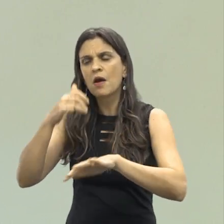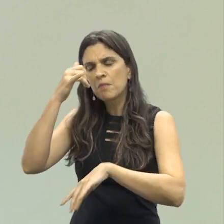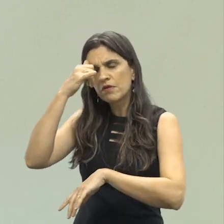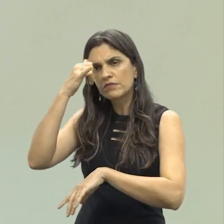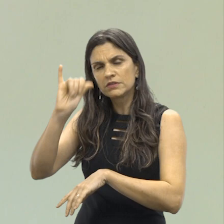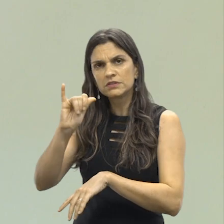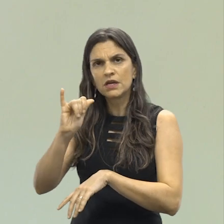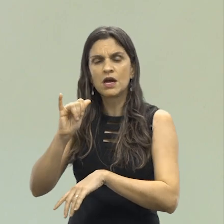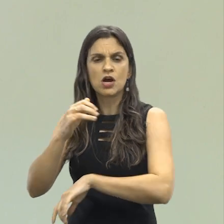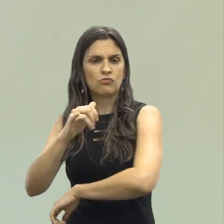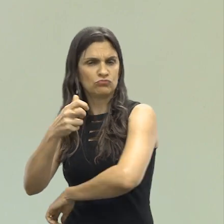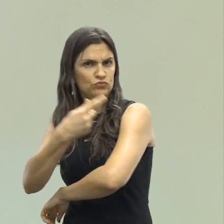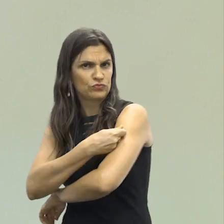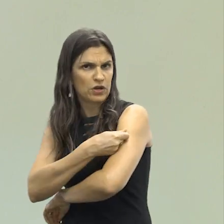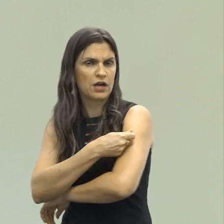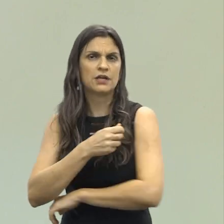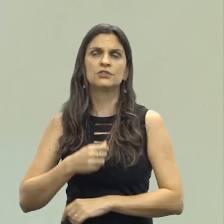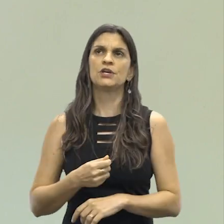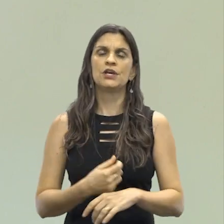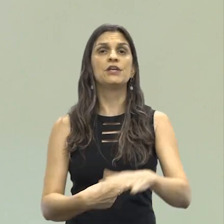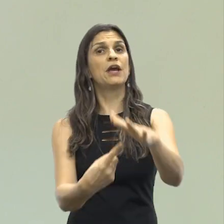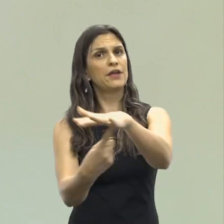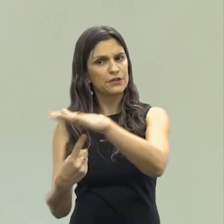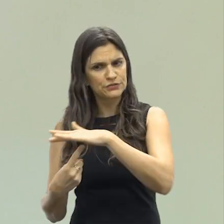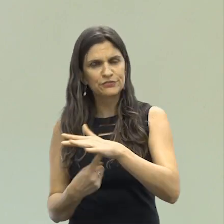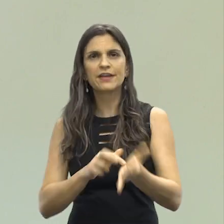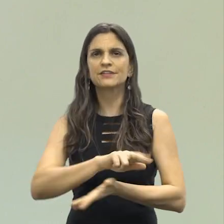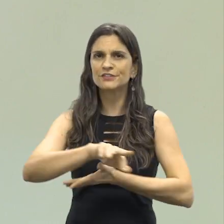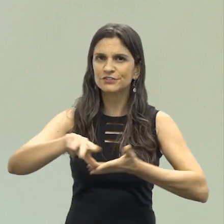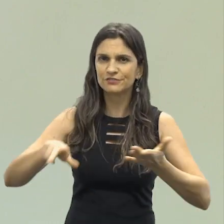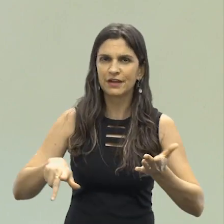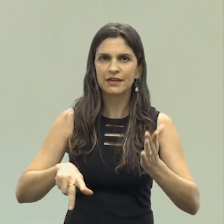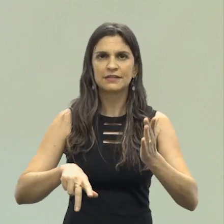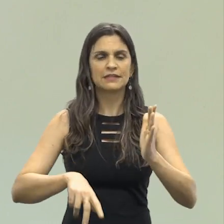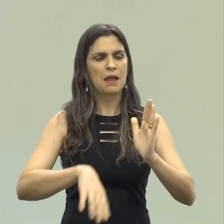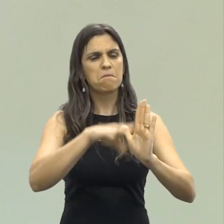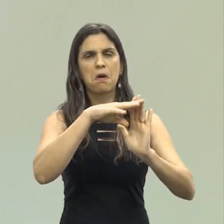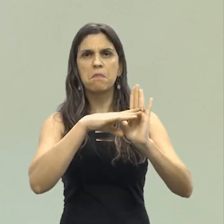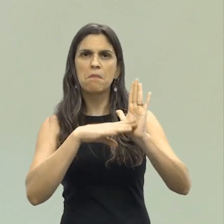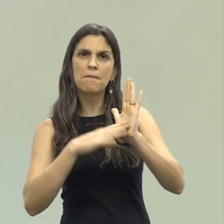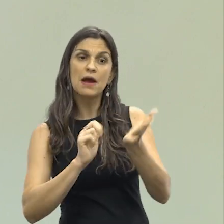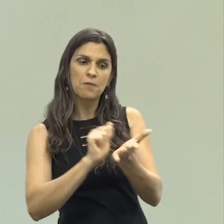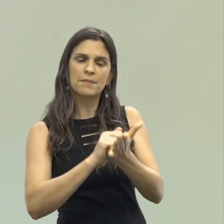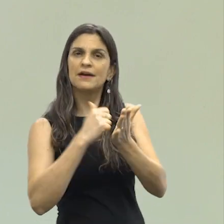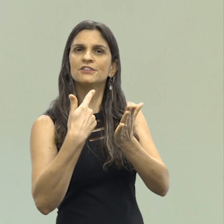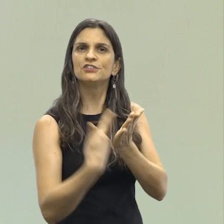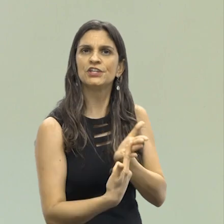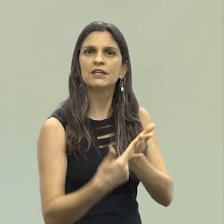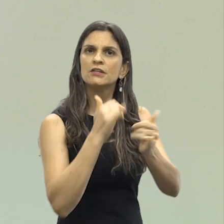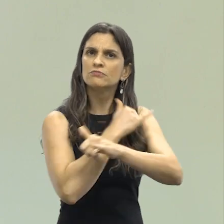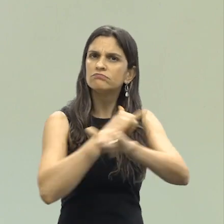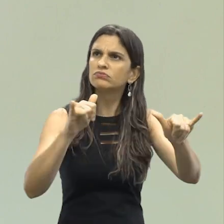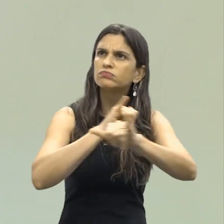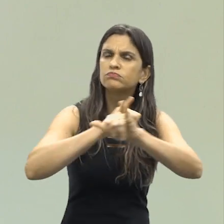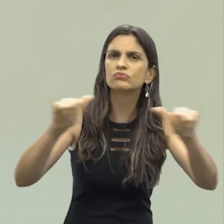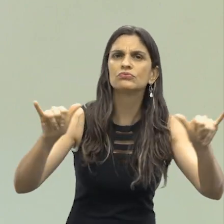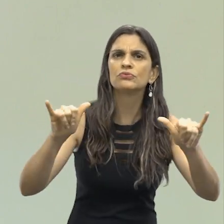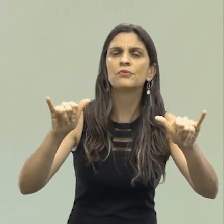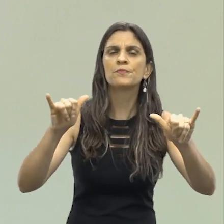ele tenha dificuldade, ele pode participar dos eventos. Então nós divulgamos a nossa agenda com antecedência para que o tutor verifique, então, ó,